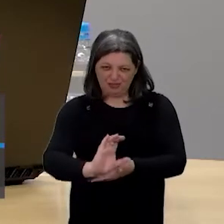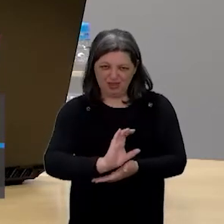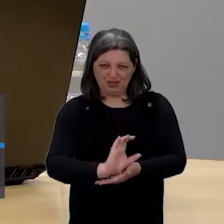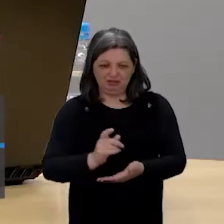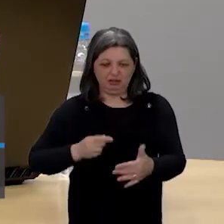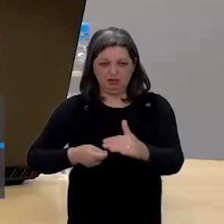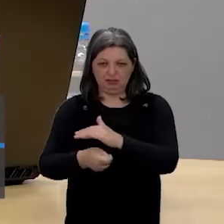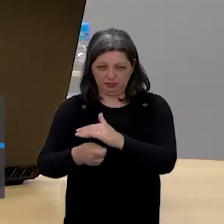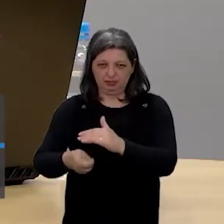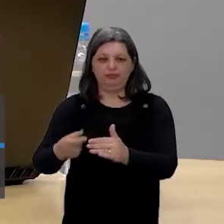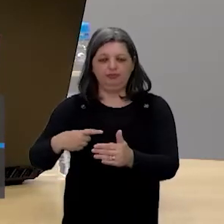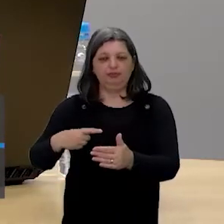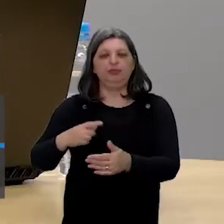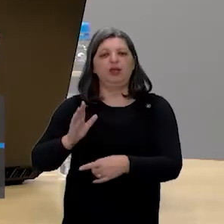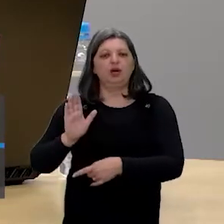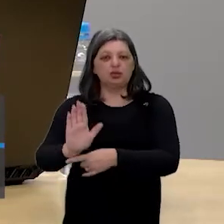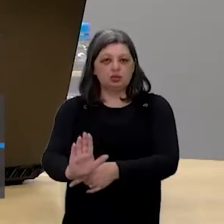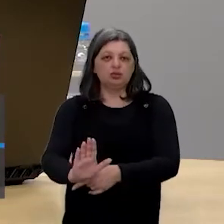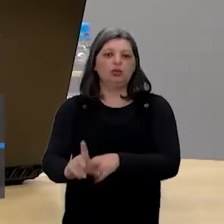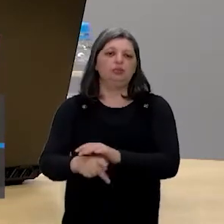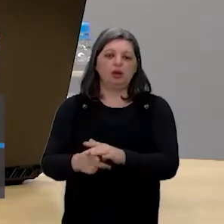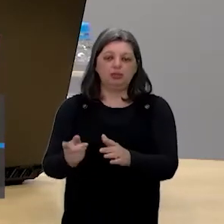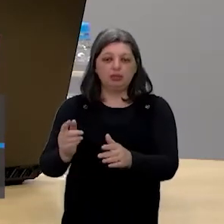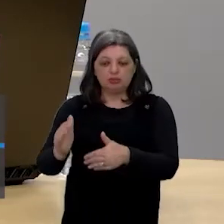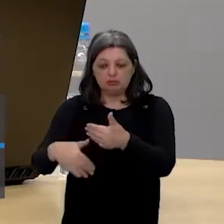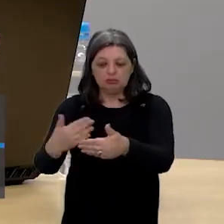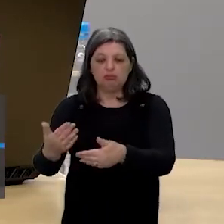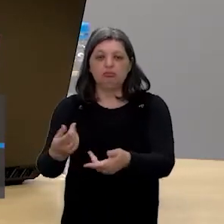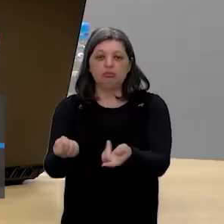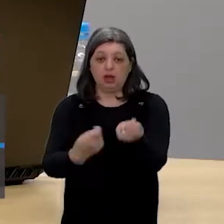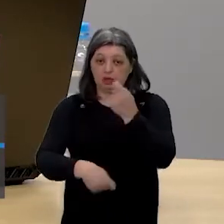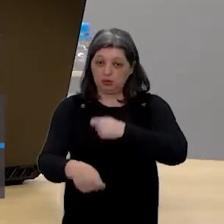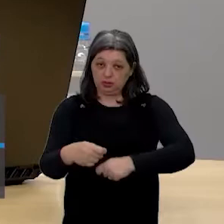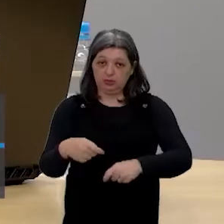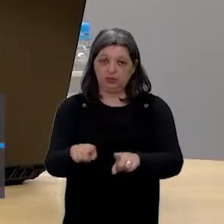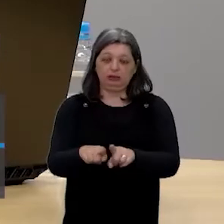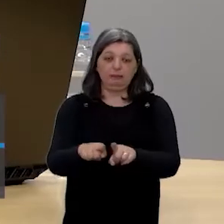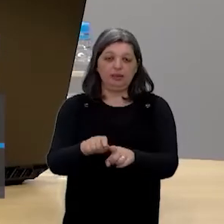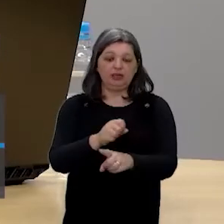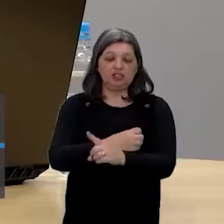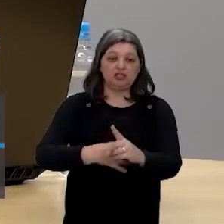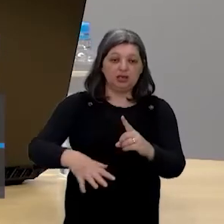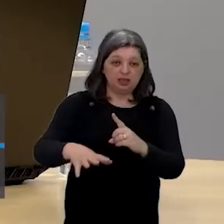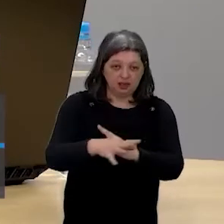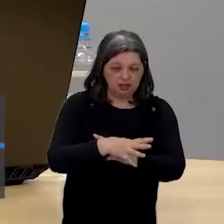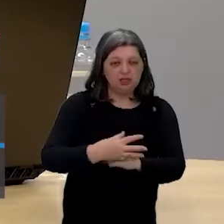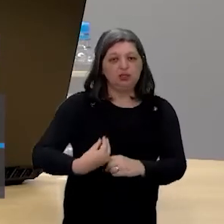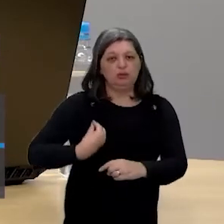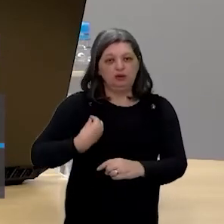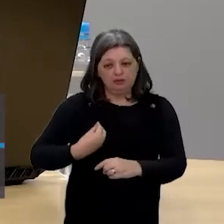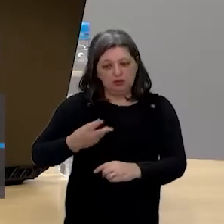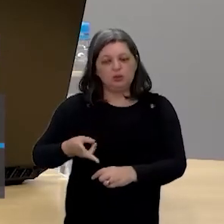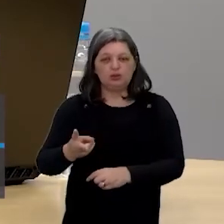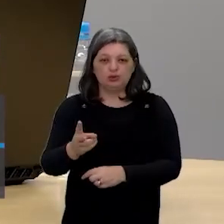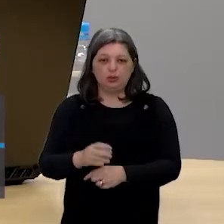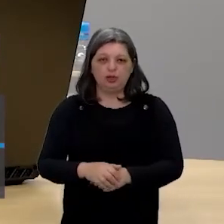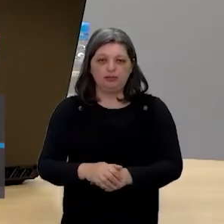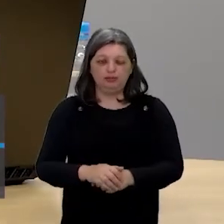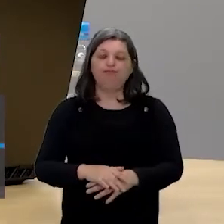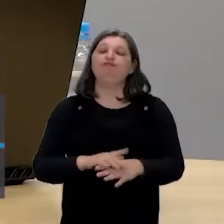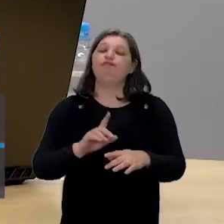reestruturação das economias, né, a reestruturação da própria sociedade europeia para a vida seguir em frente, né? Então,